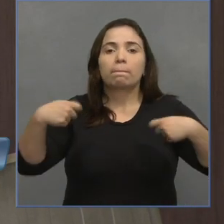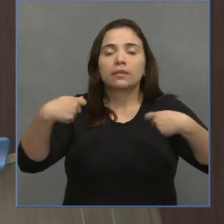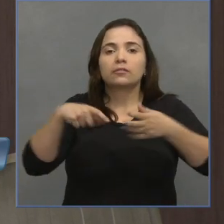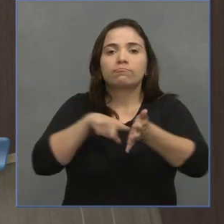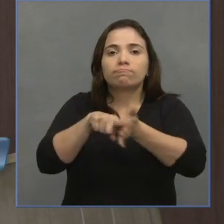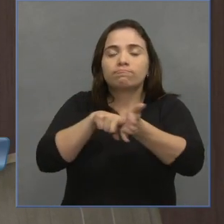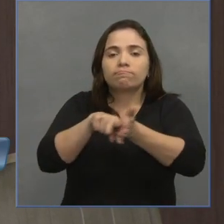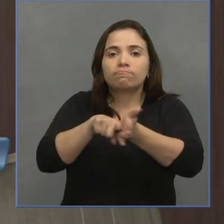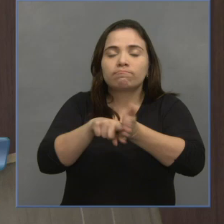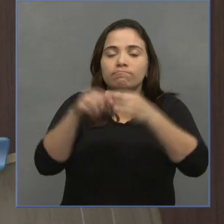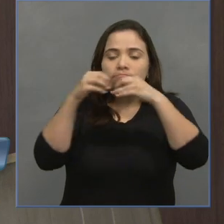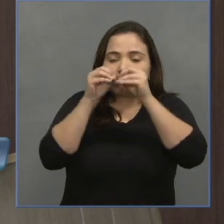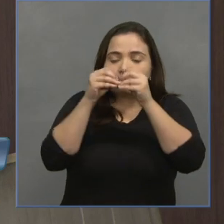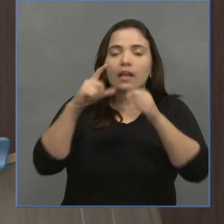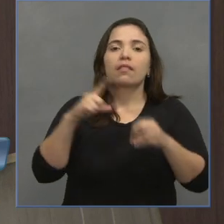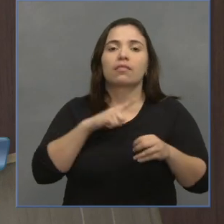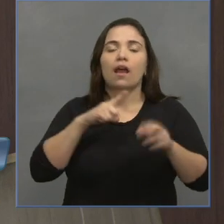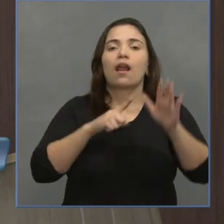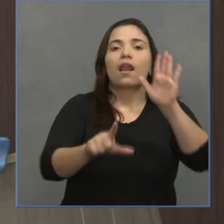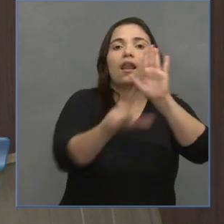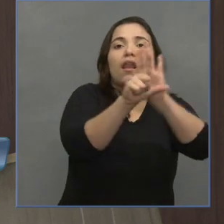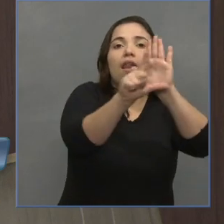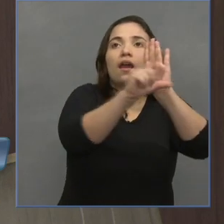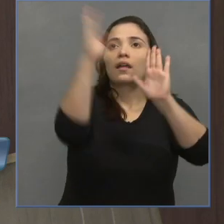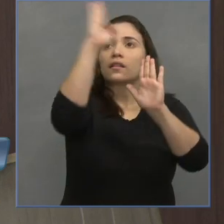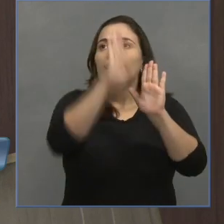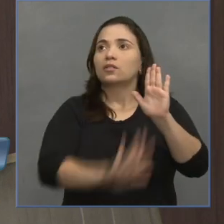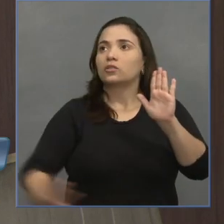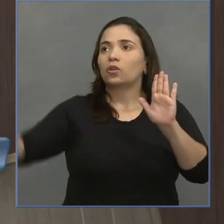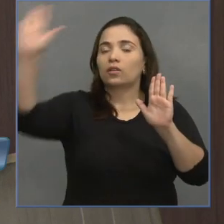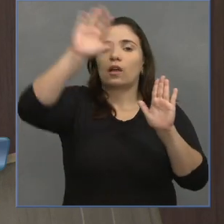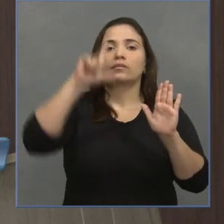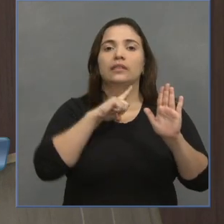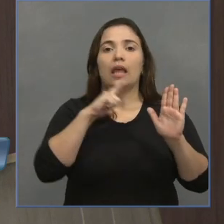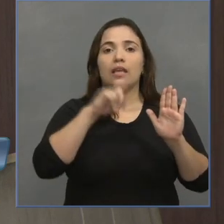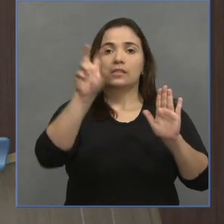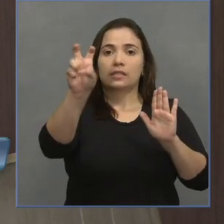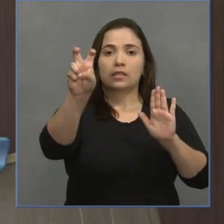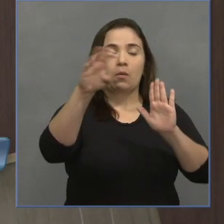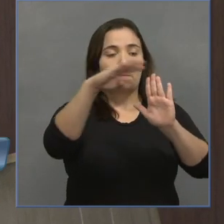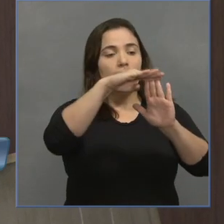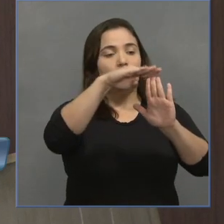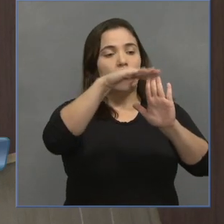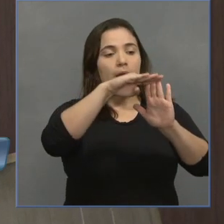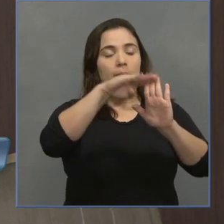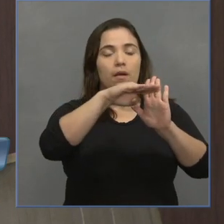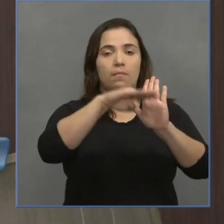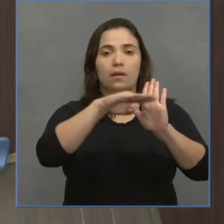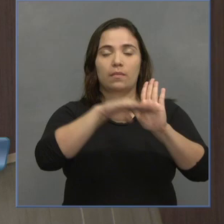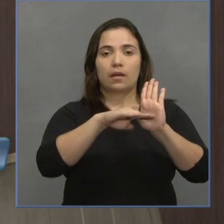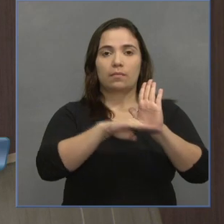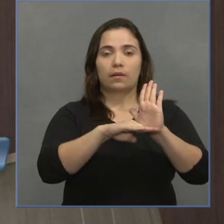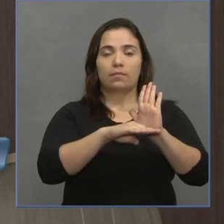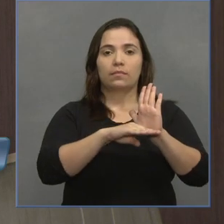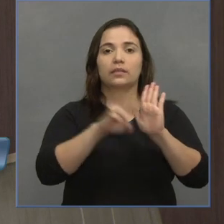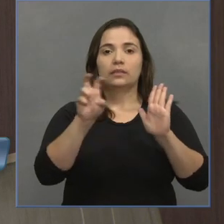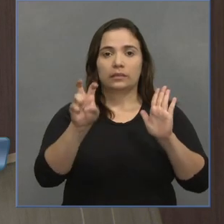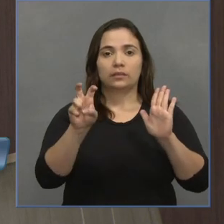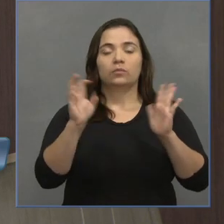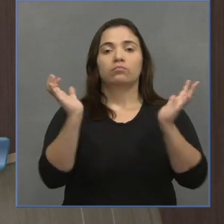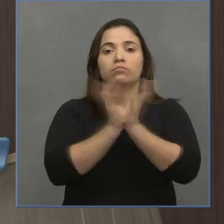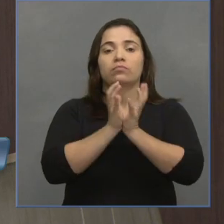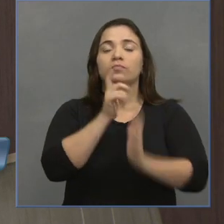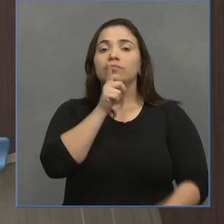dos instrumentos da lei nacional. A lei nacional tem 5 instrumentos a lei nacional da Política Nacional de Recursos Hídricos